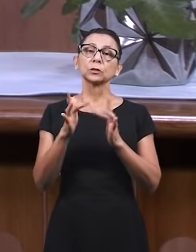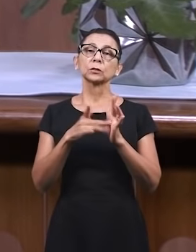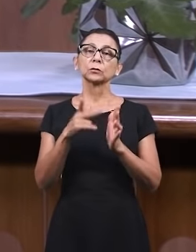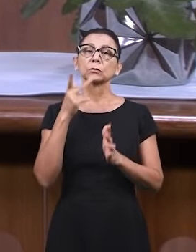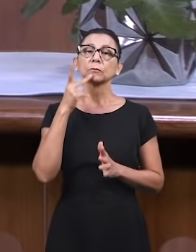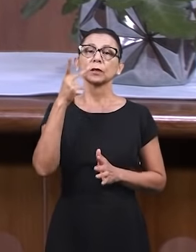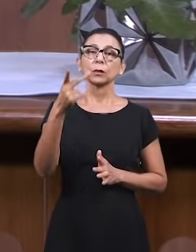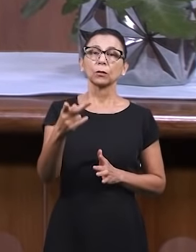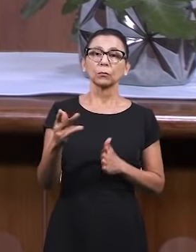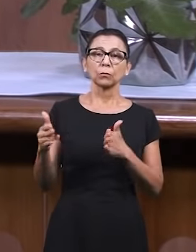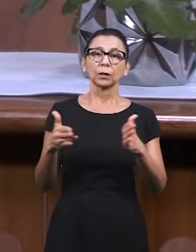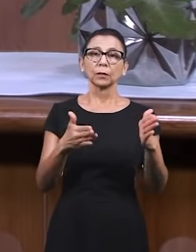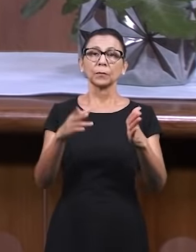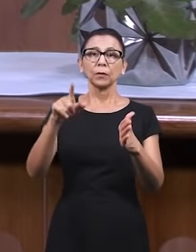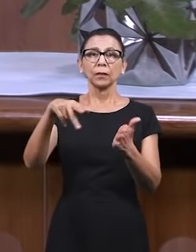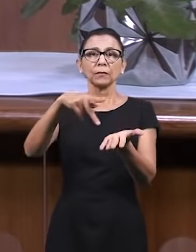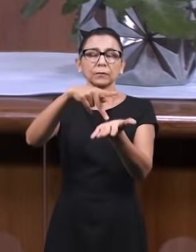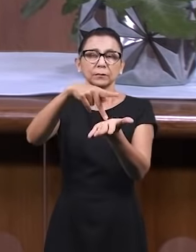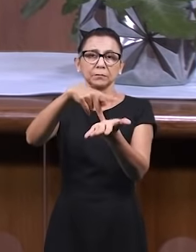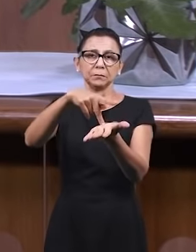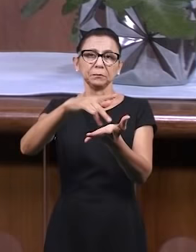apertado.